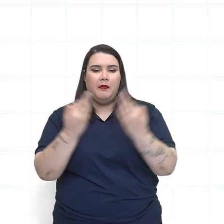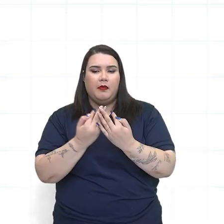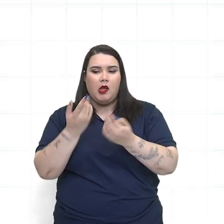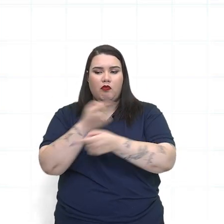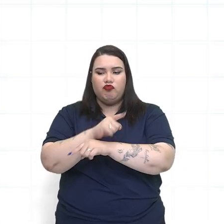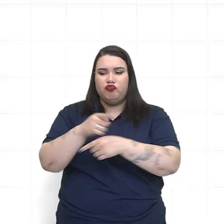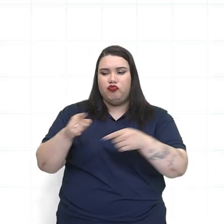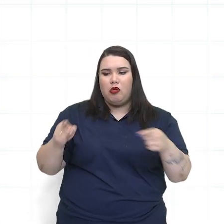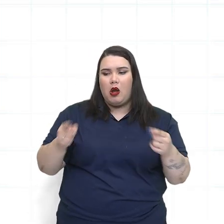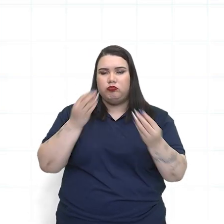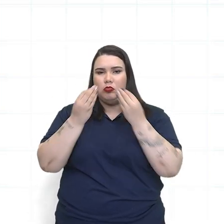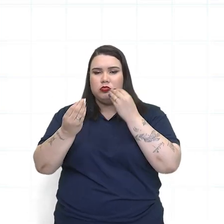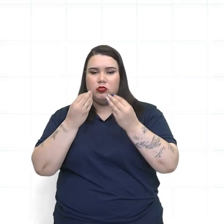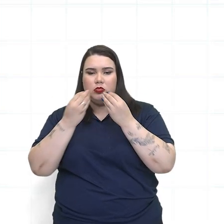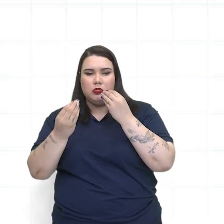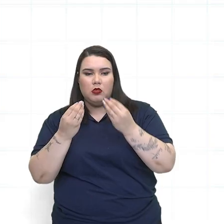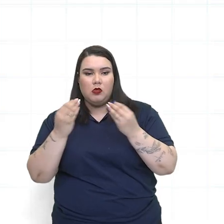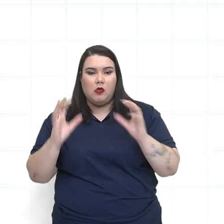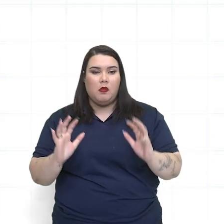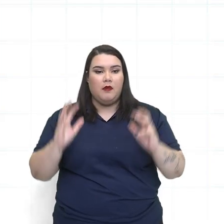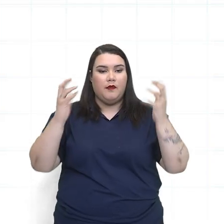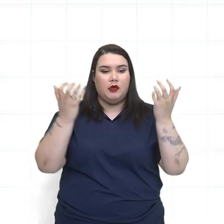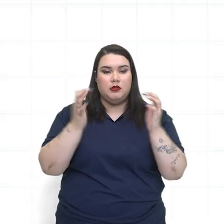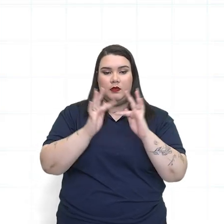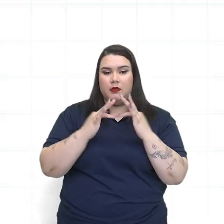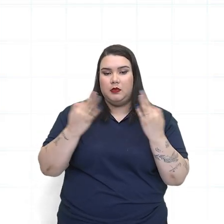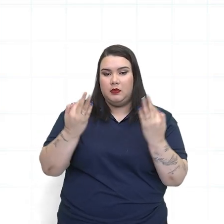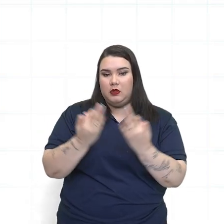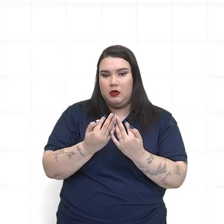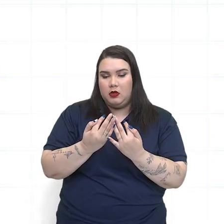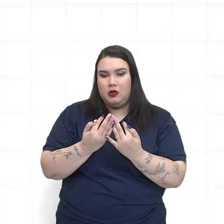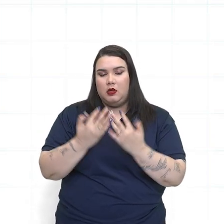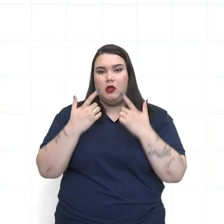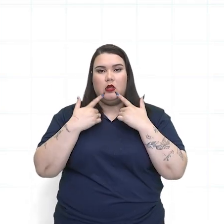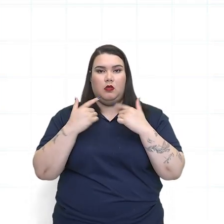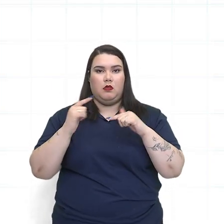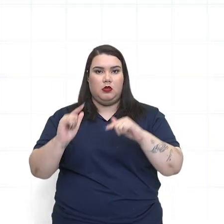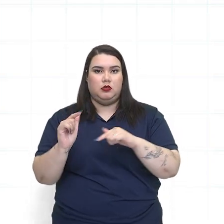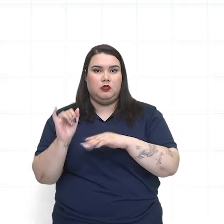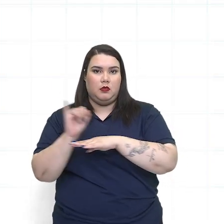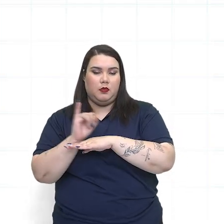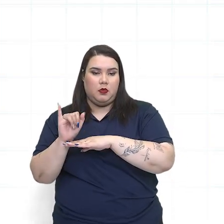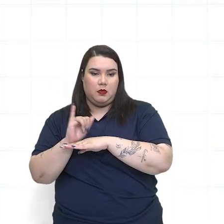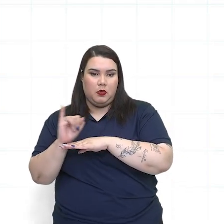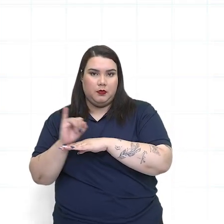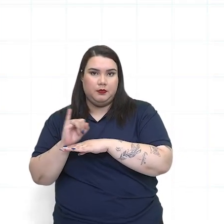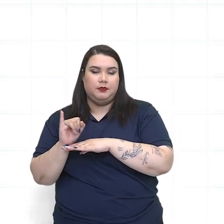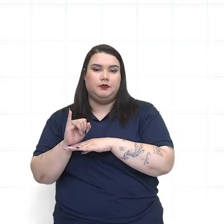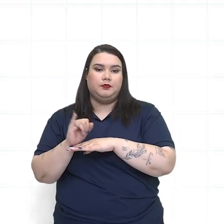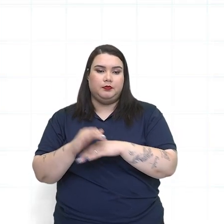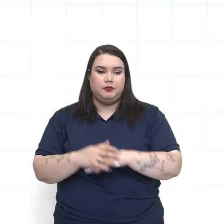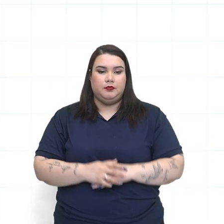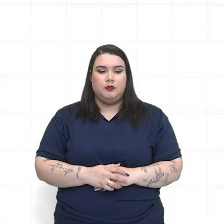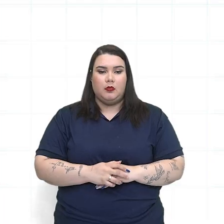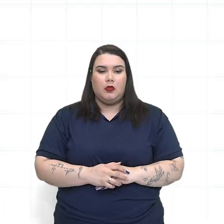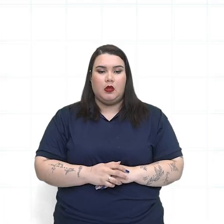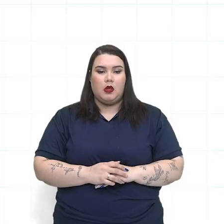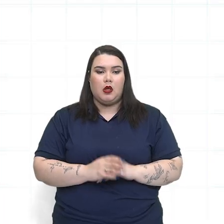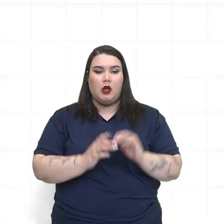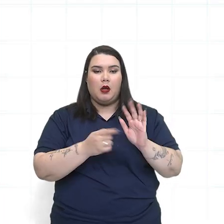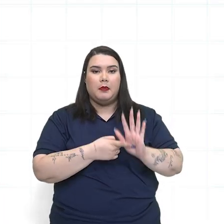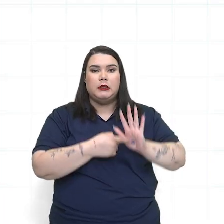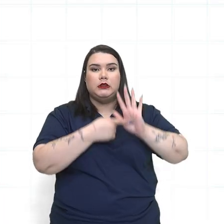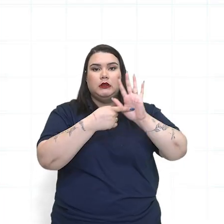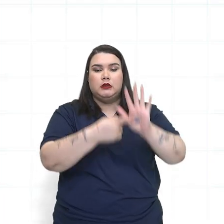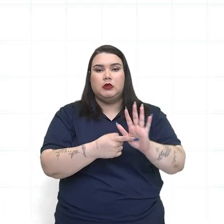em família, ou uma festa em família, será a linguagem informal. Em